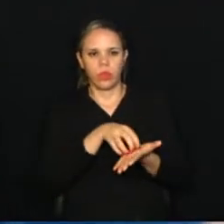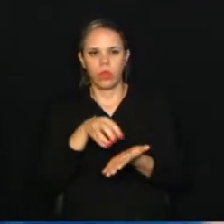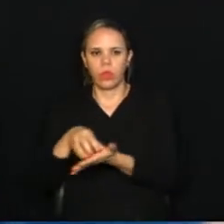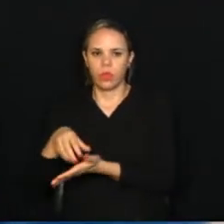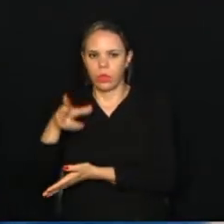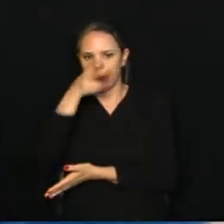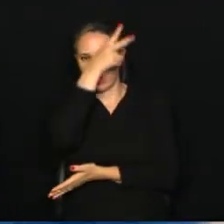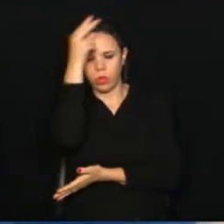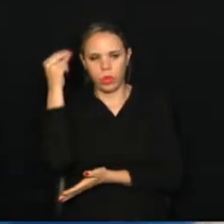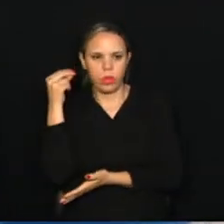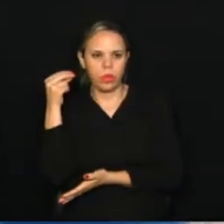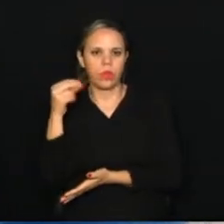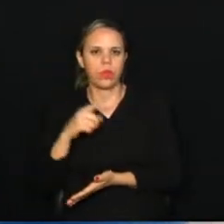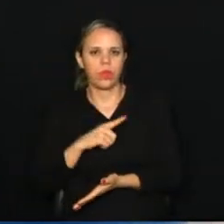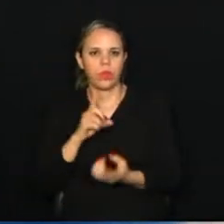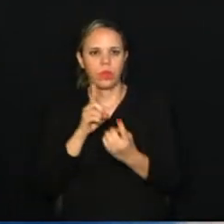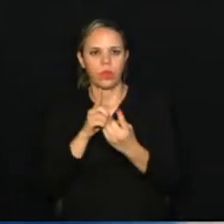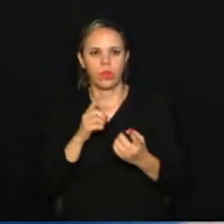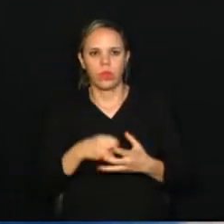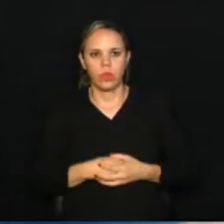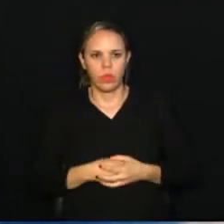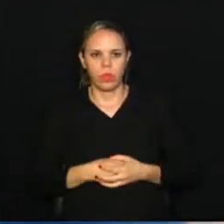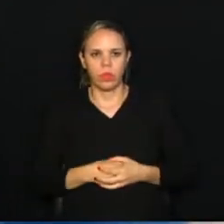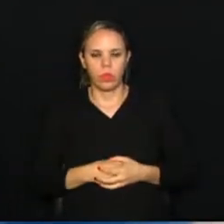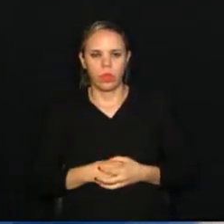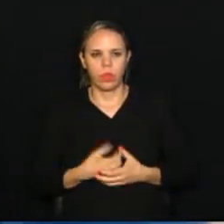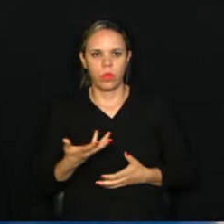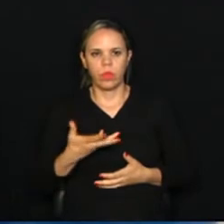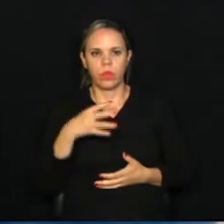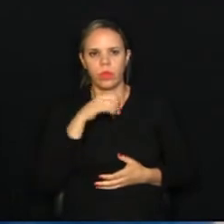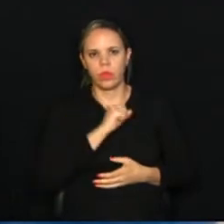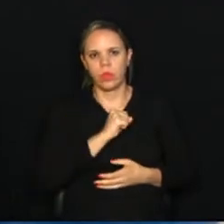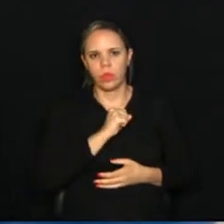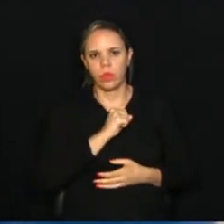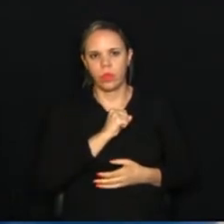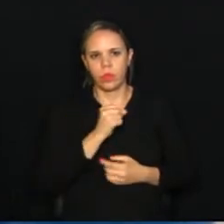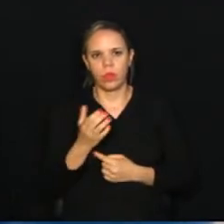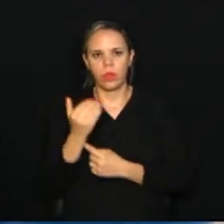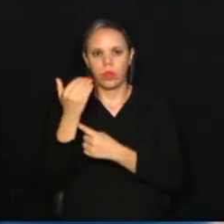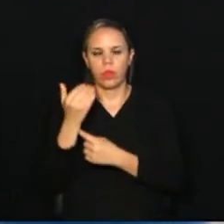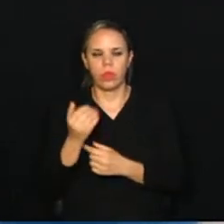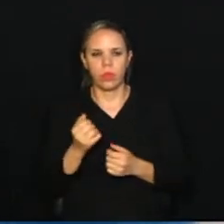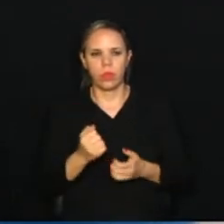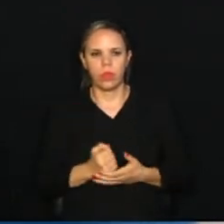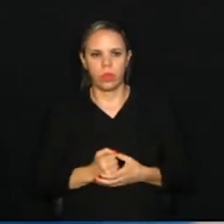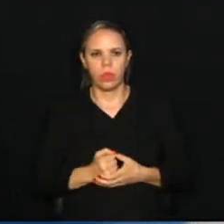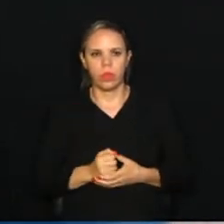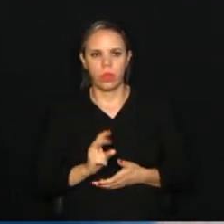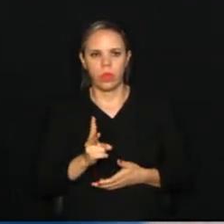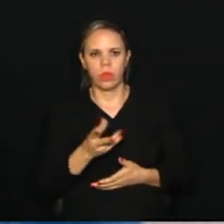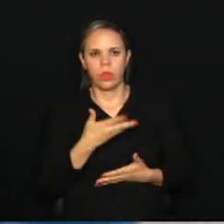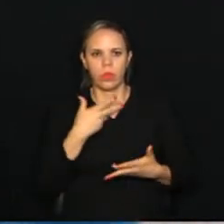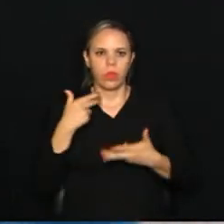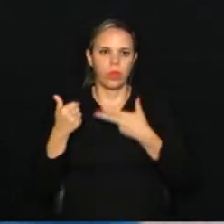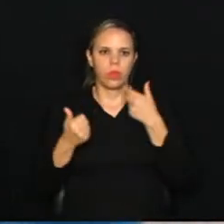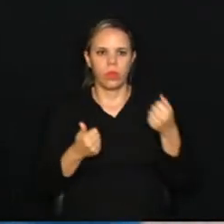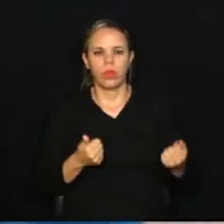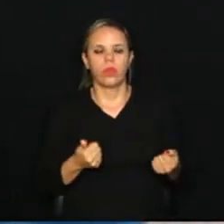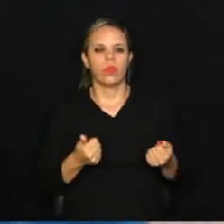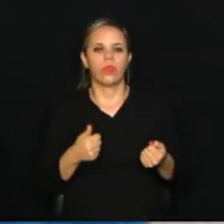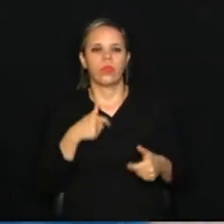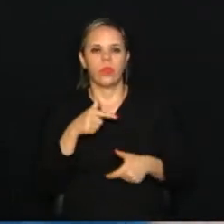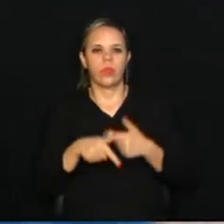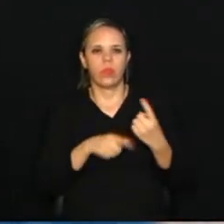prefeitura e ter o atendimento mais rápido que a tecnologia permite. E a gente está sempre melhorando esse serviço